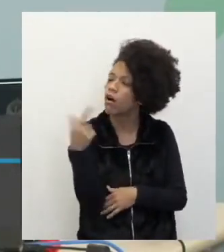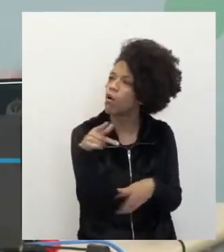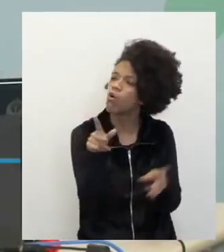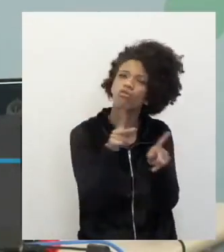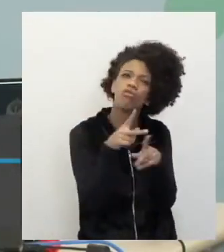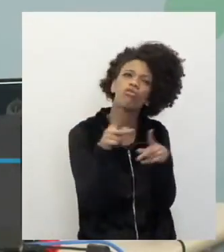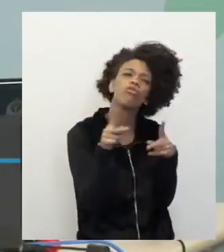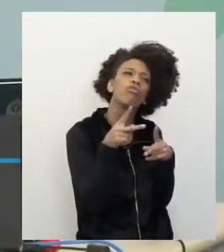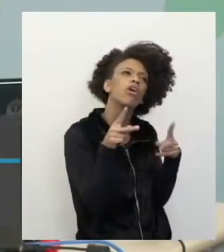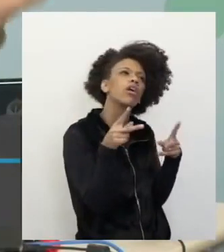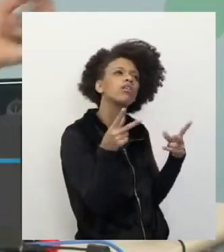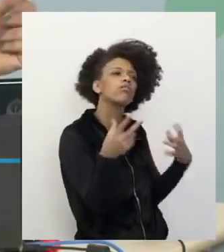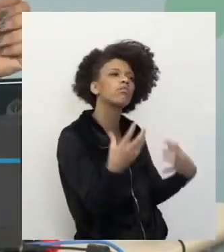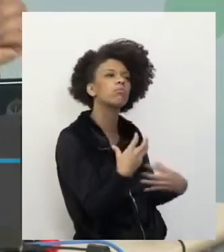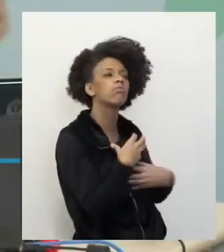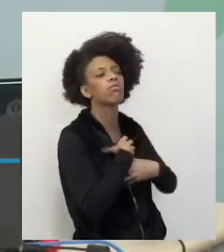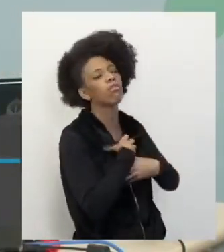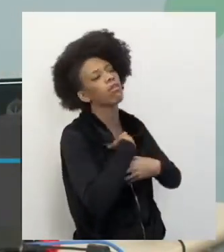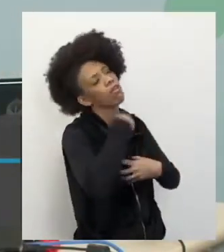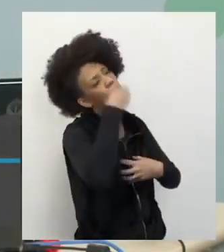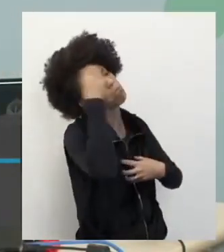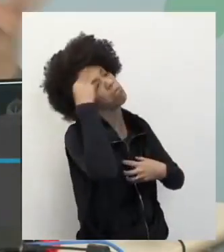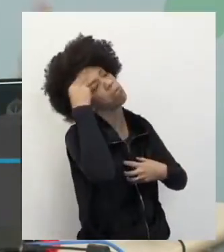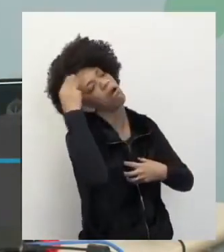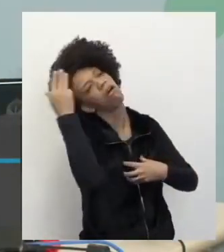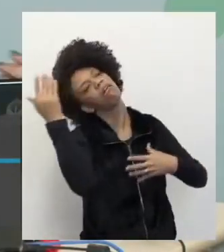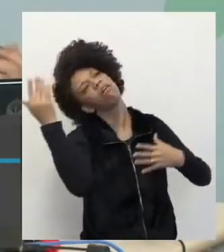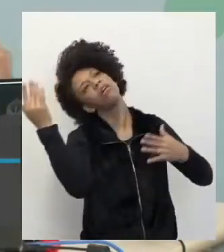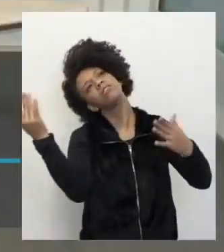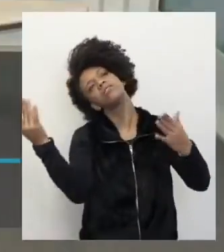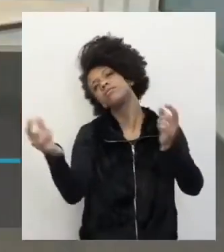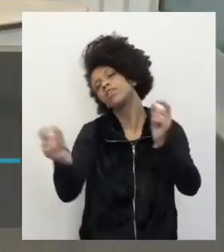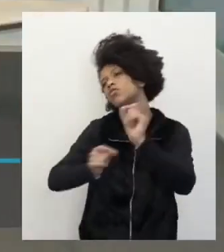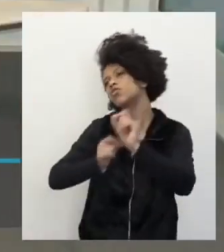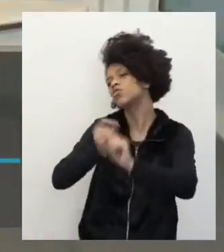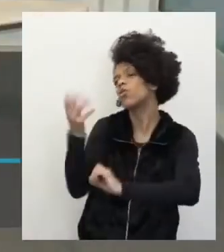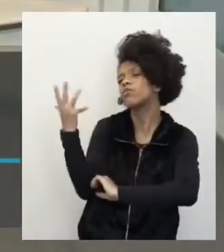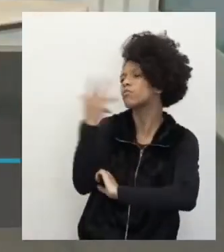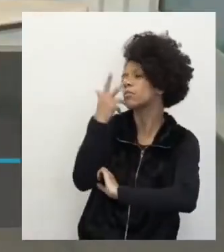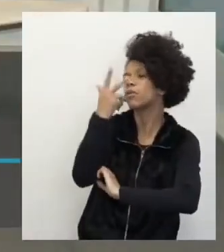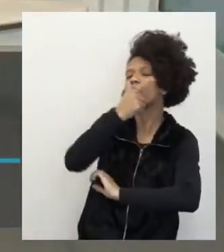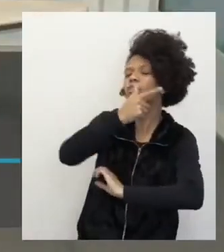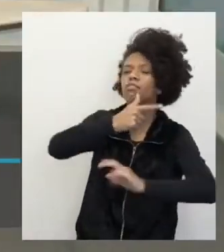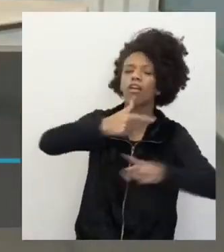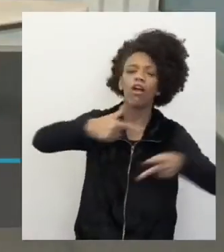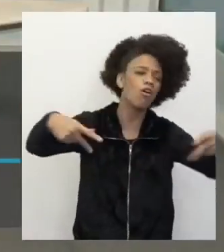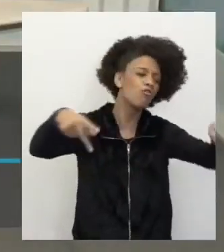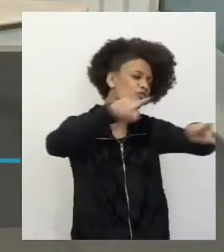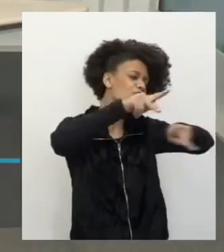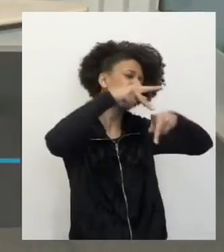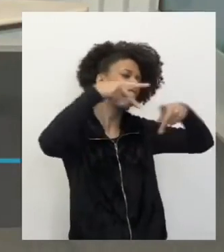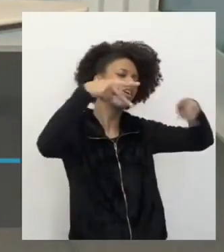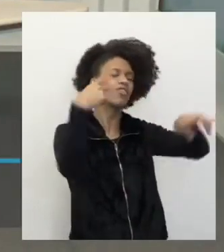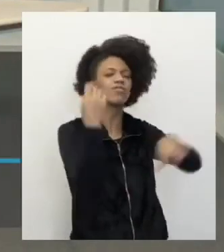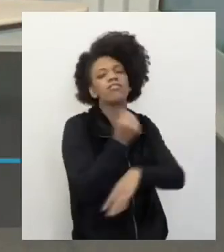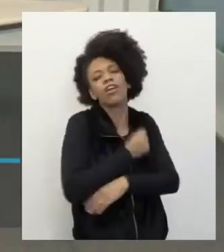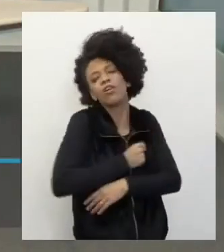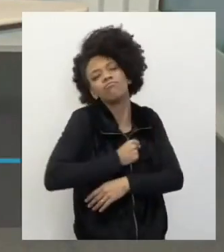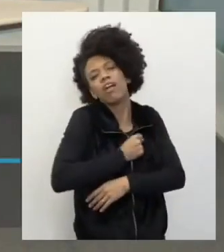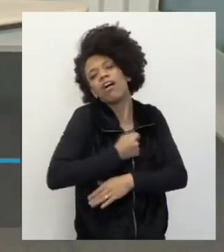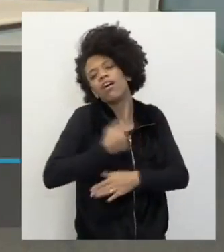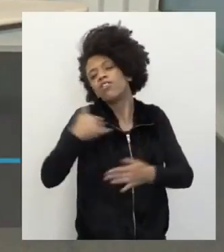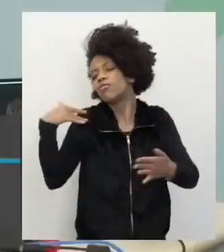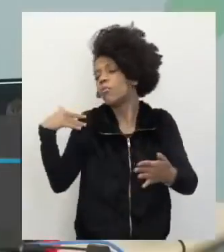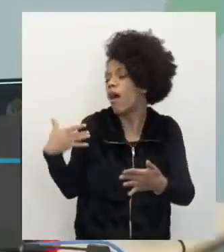me fala das memórias e das coisas lindas. O vento me traz saudades. O vento me de uma traz época saudades. mais fácil.